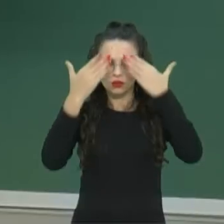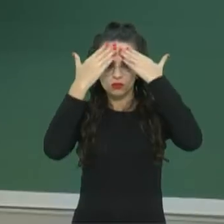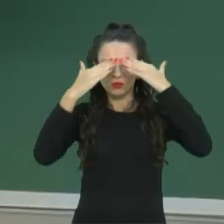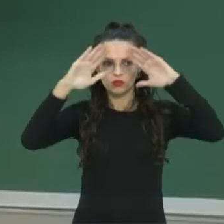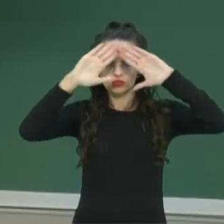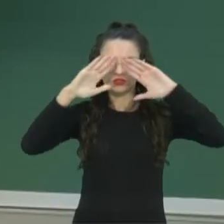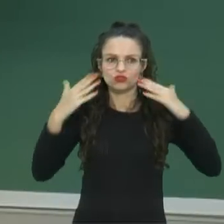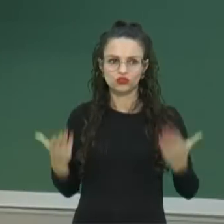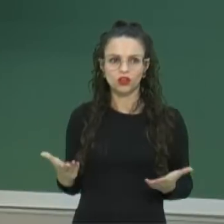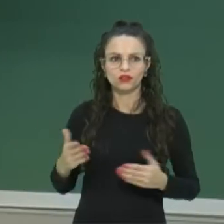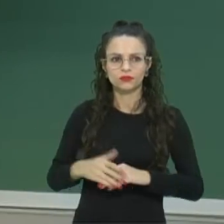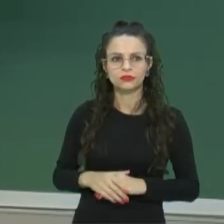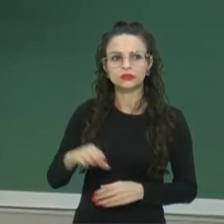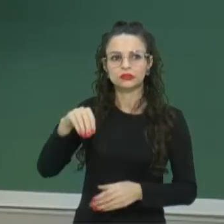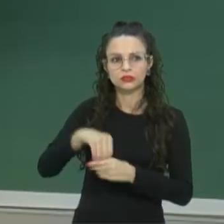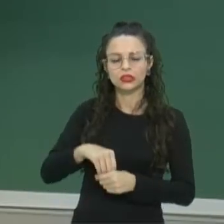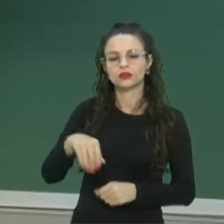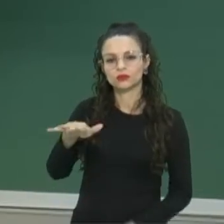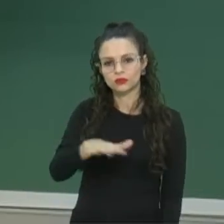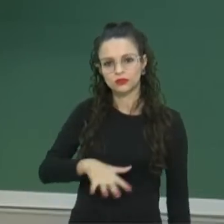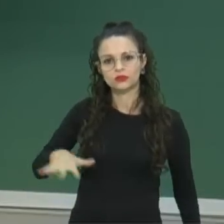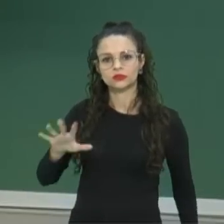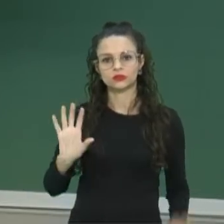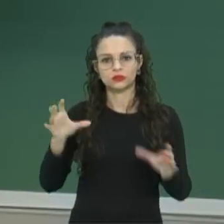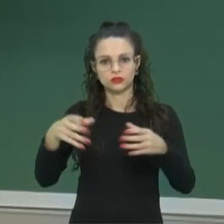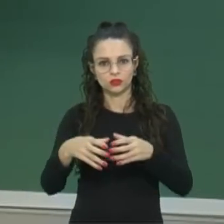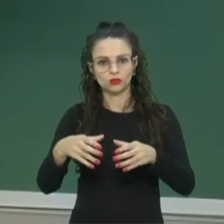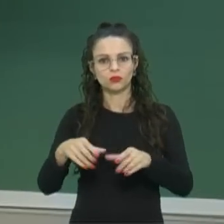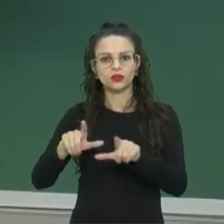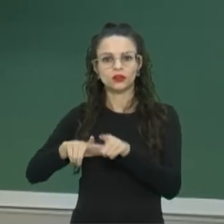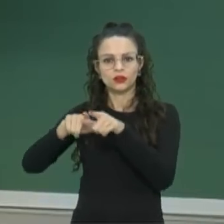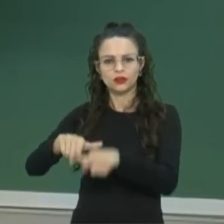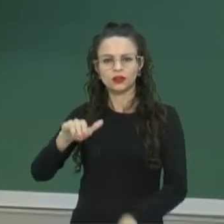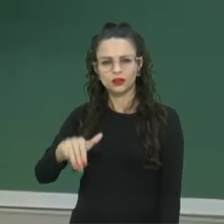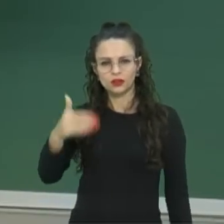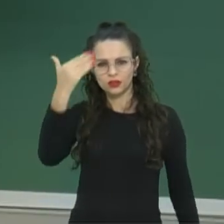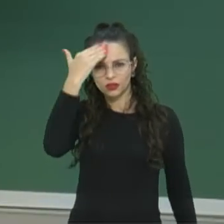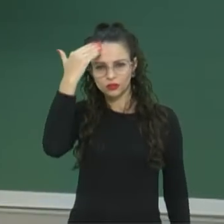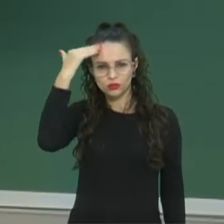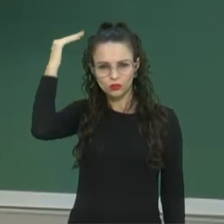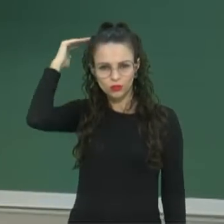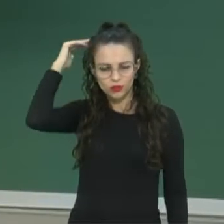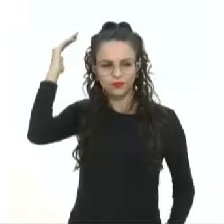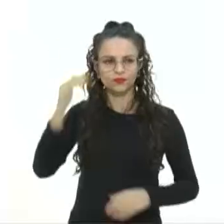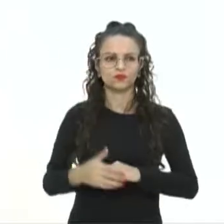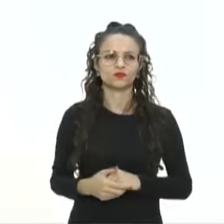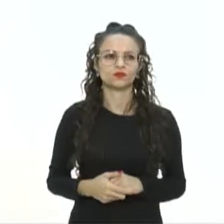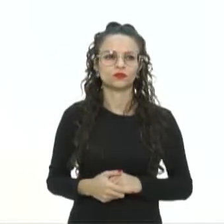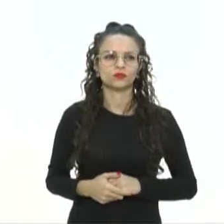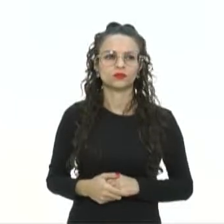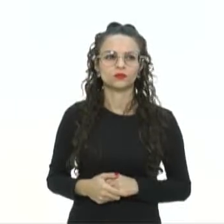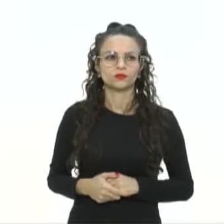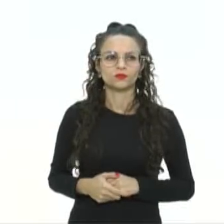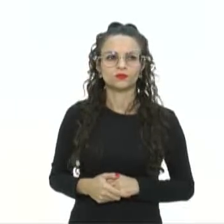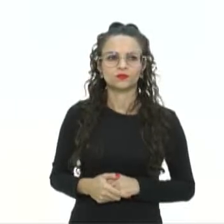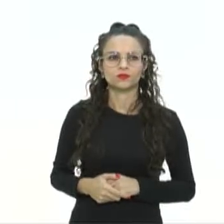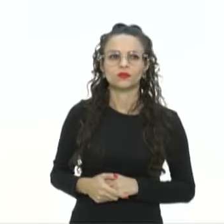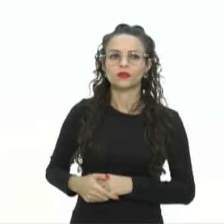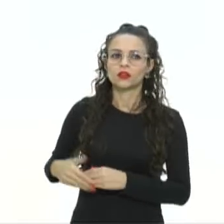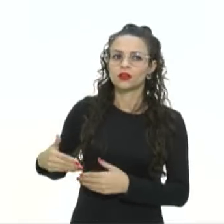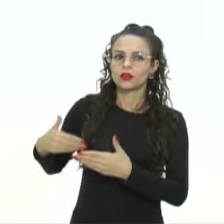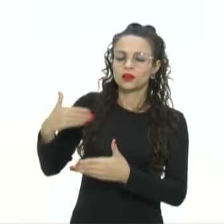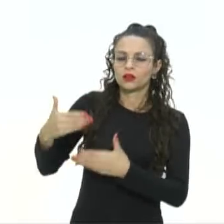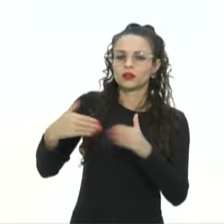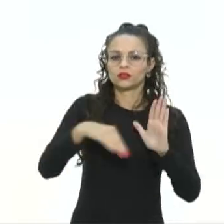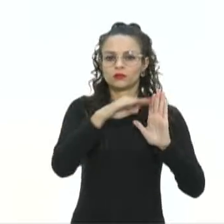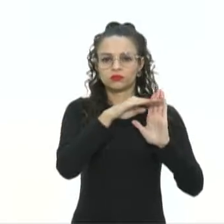um Babalorixá dentro da comunidade do candomblé. Esses filhos, pela rigorosa ordem de classificação de